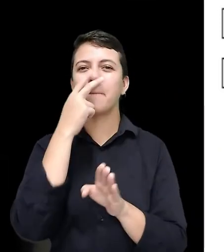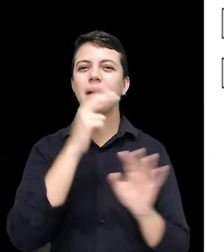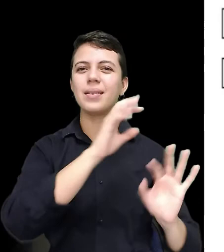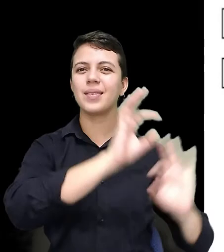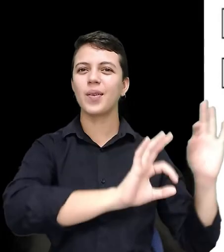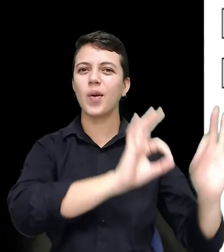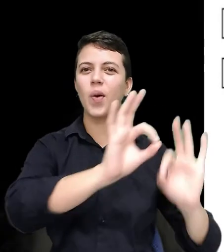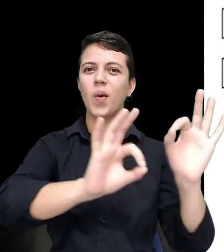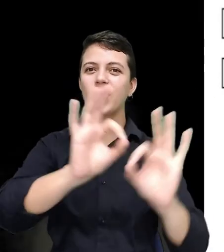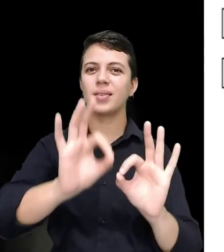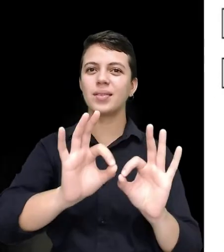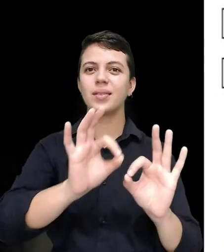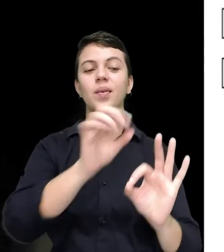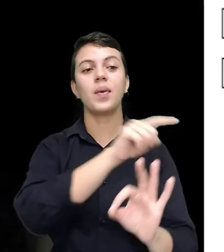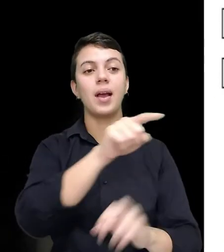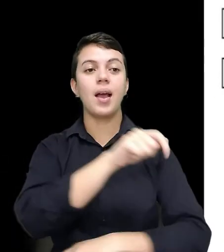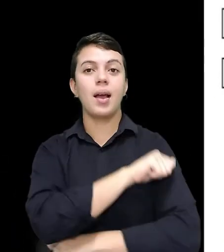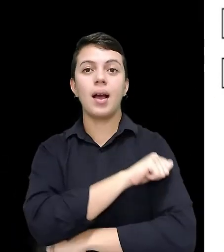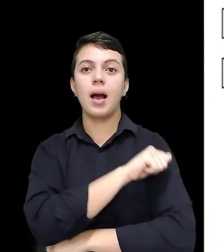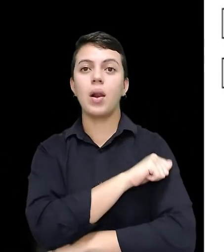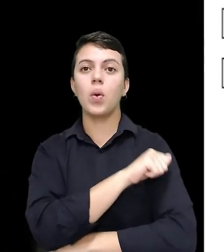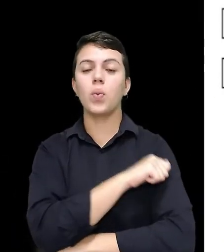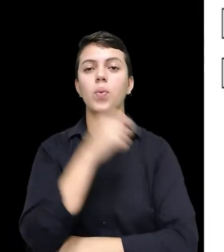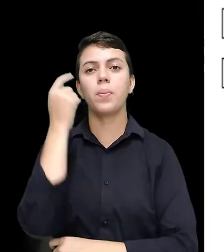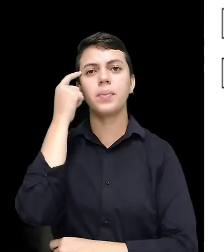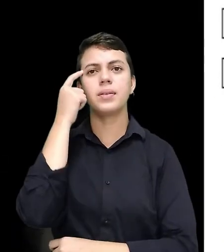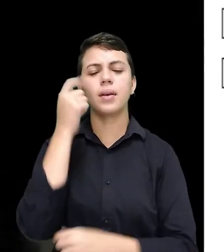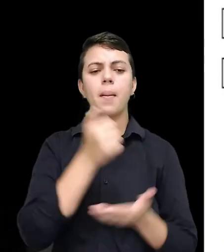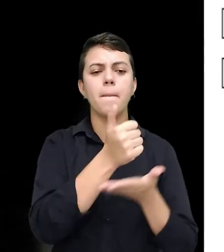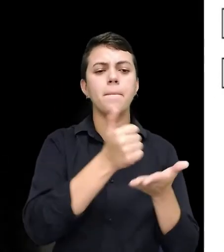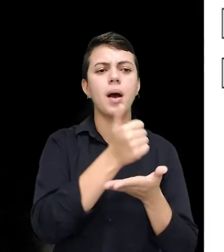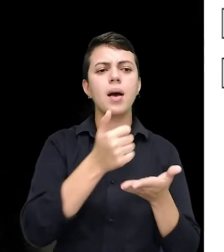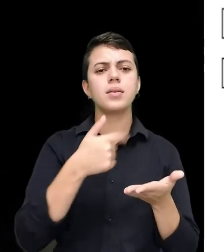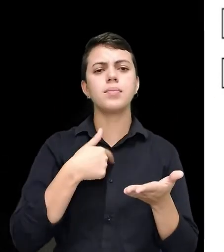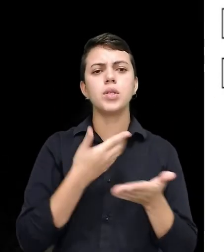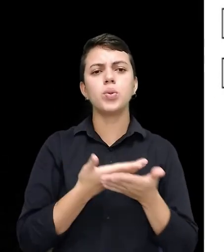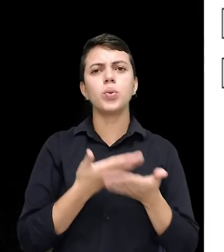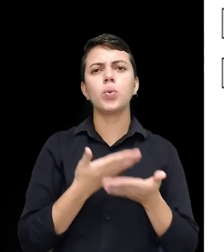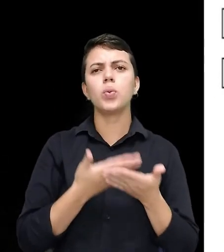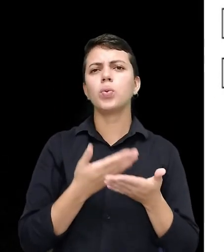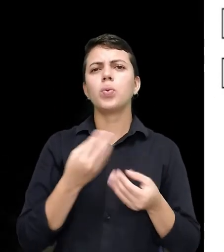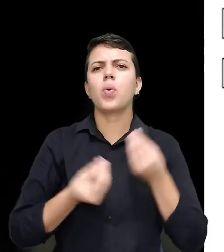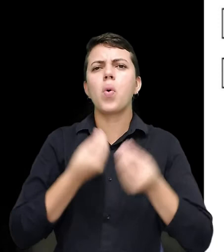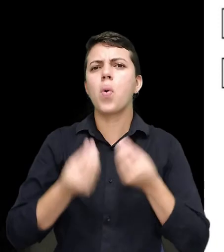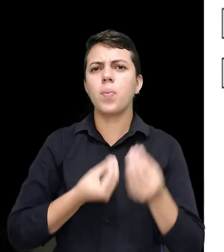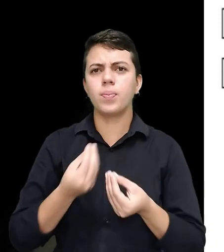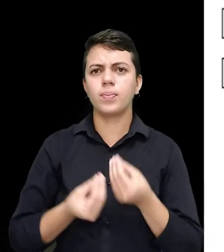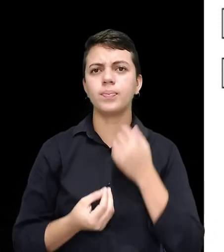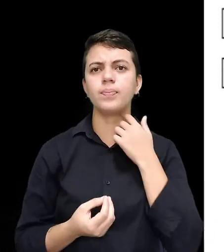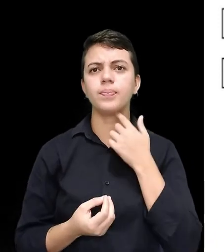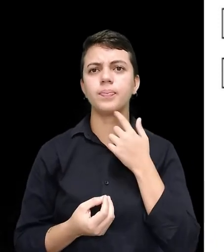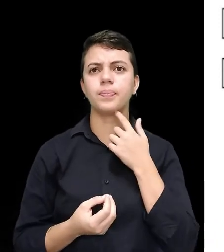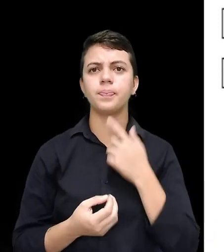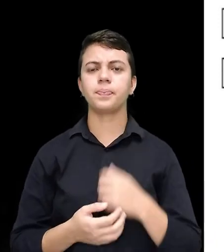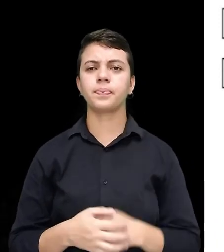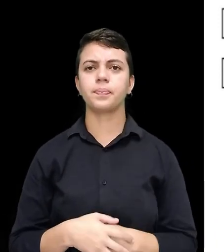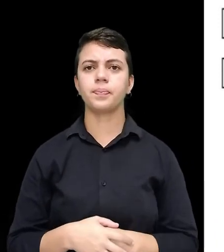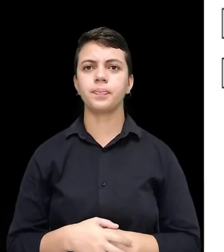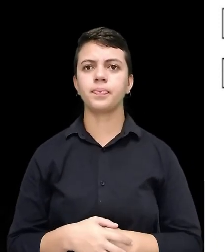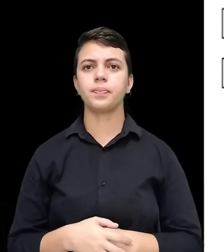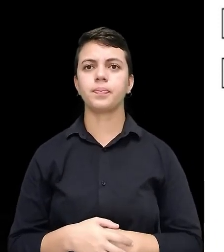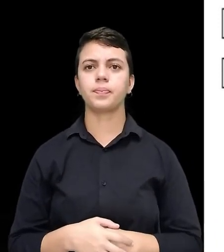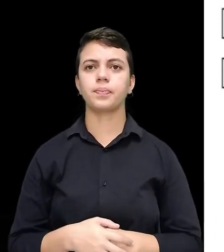que os alunos buscarão encontrar essas bases mais satisfatórias da sua própria instituição. Infelizmente, hoje,